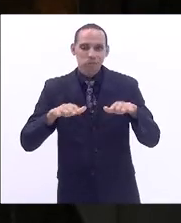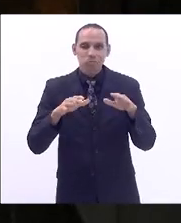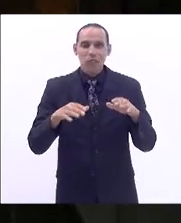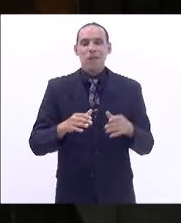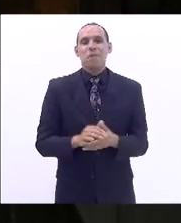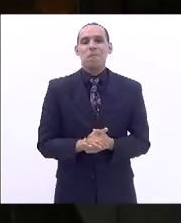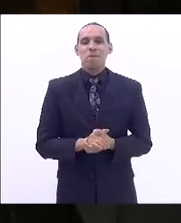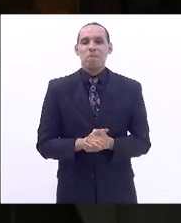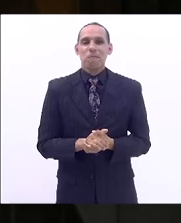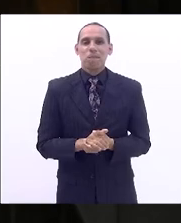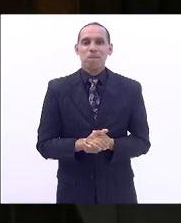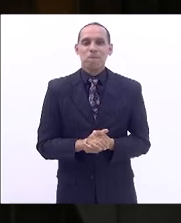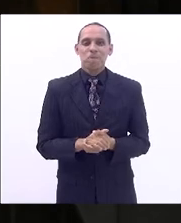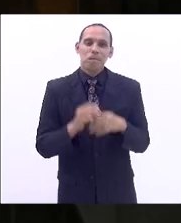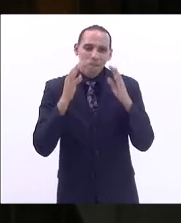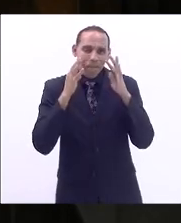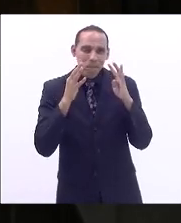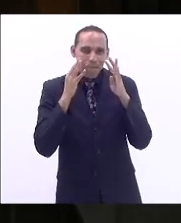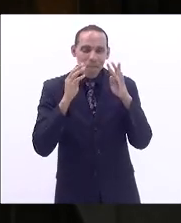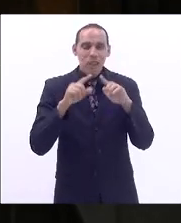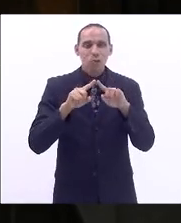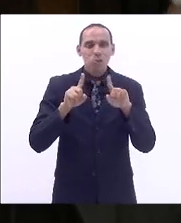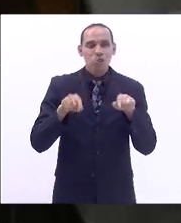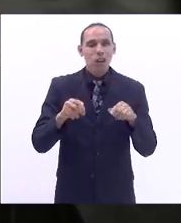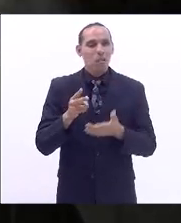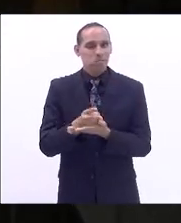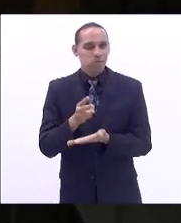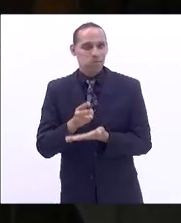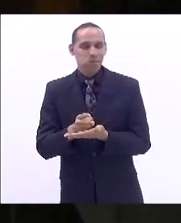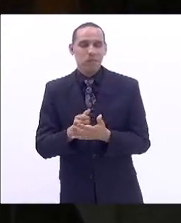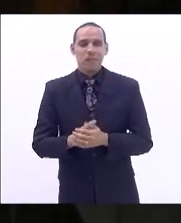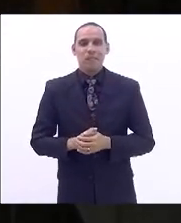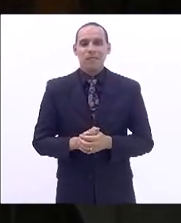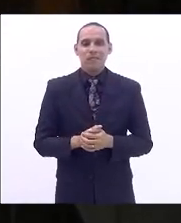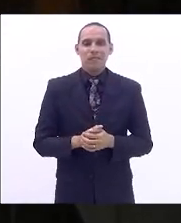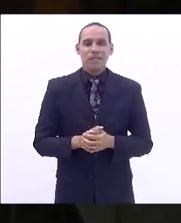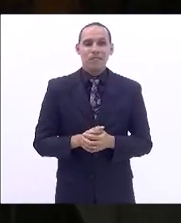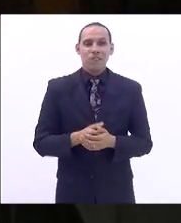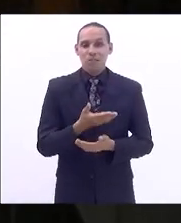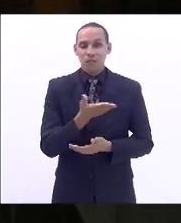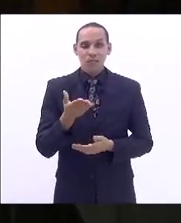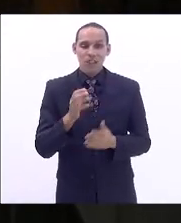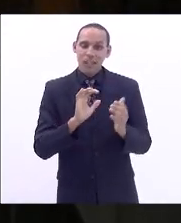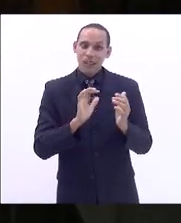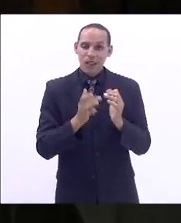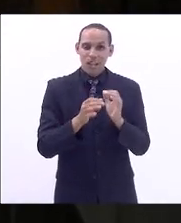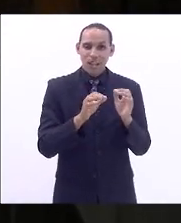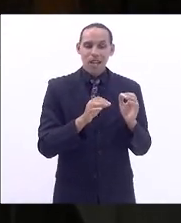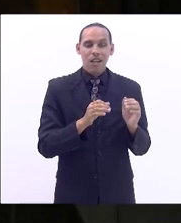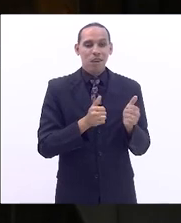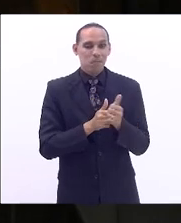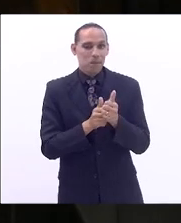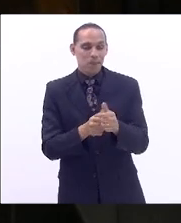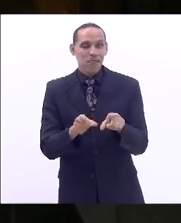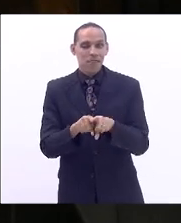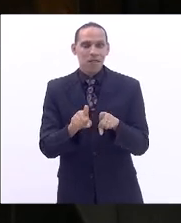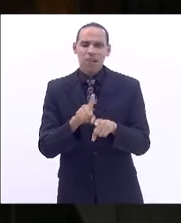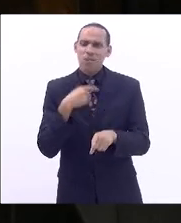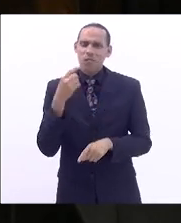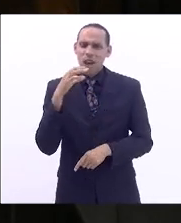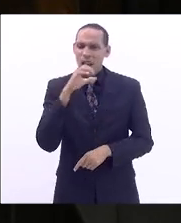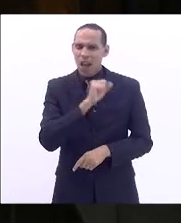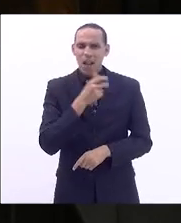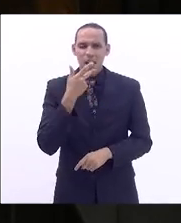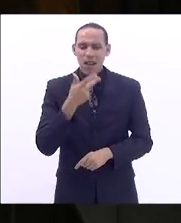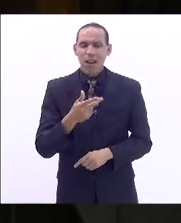ouvintes da Assembleia Legislativa os funcionários que ainda estão e aqui nos acompanhe através das redes sociais a nossa explanação aqui é